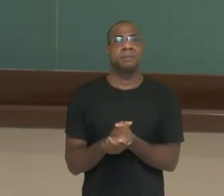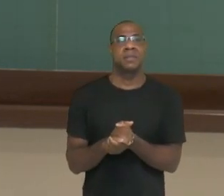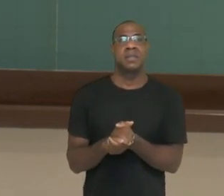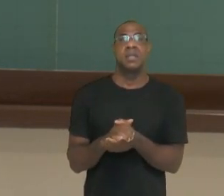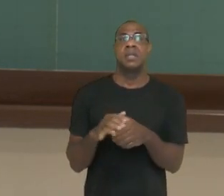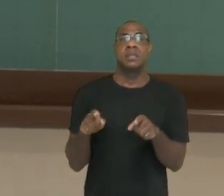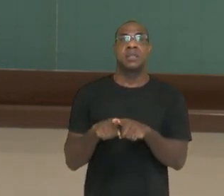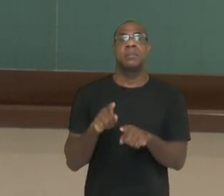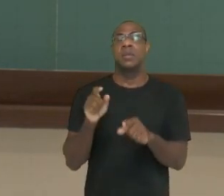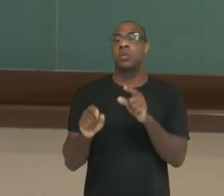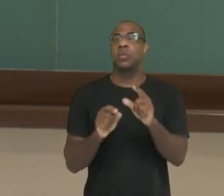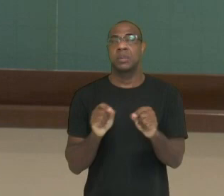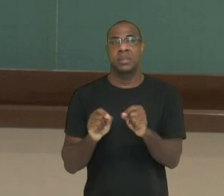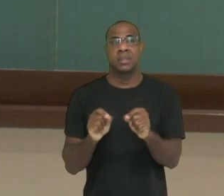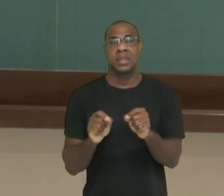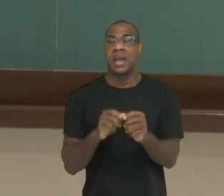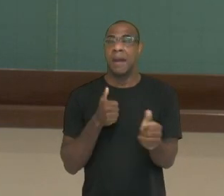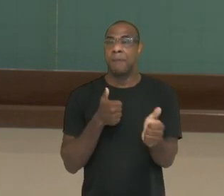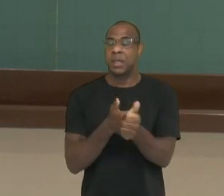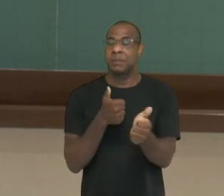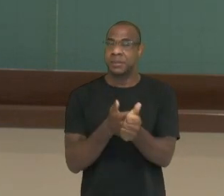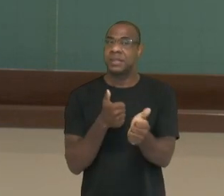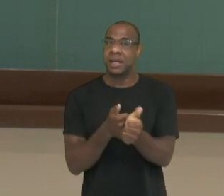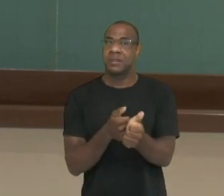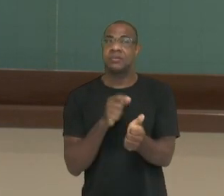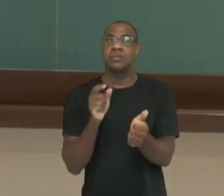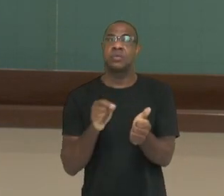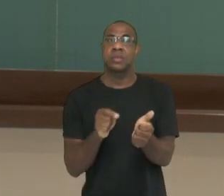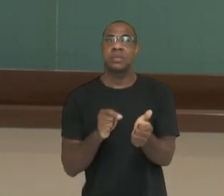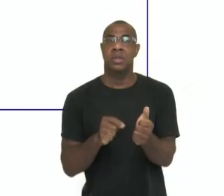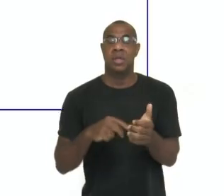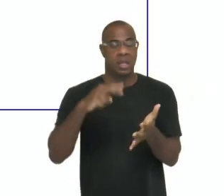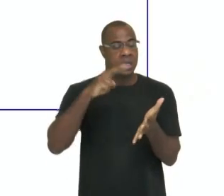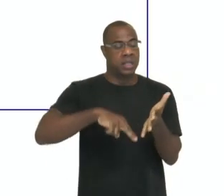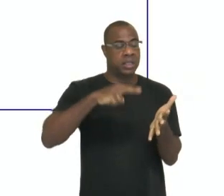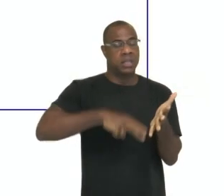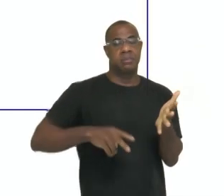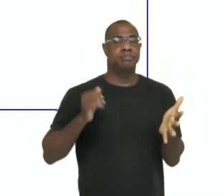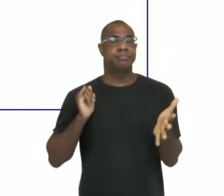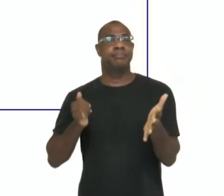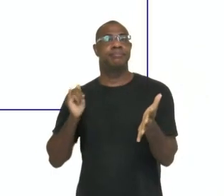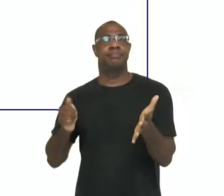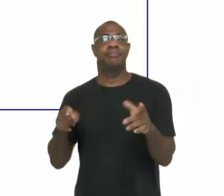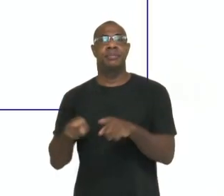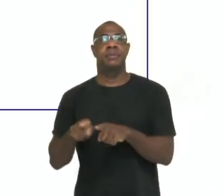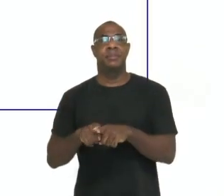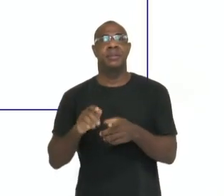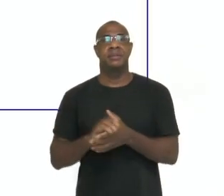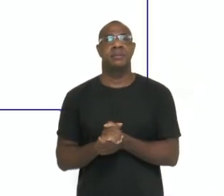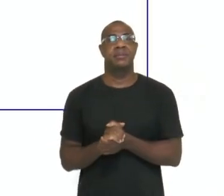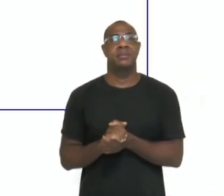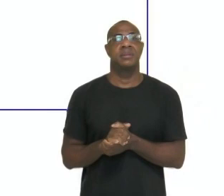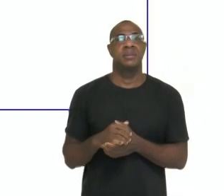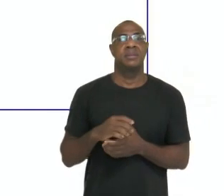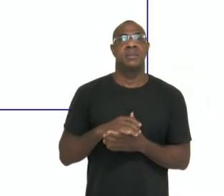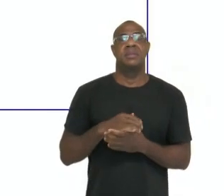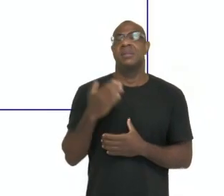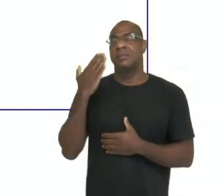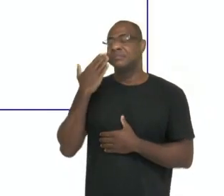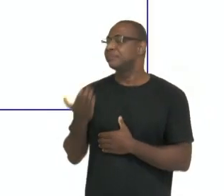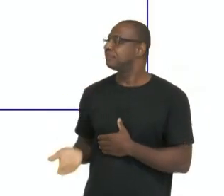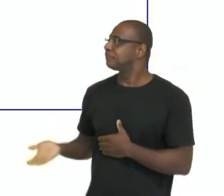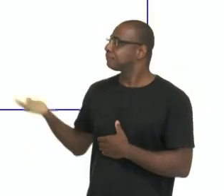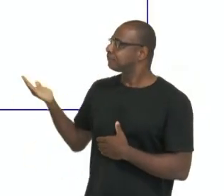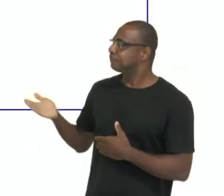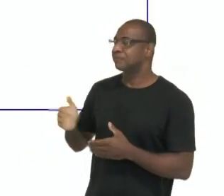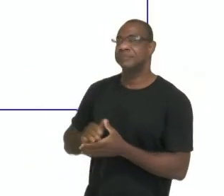produzido é a proximidade entre o leitor e a narrativa. Então, esse jogo de vozes, como nós vemos ali,